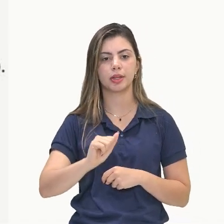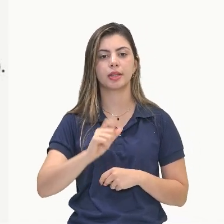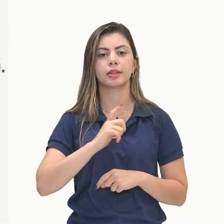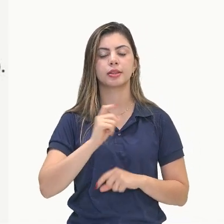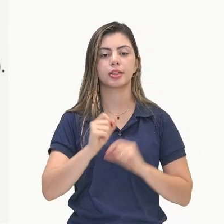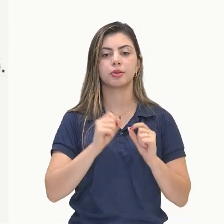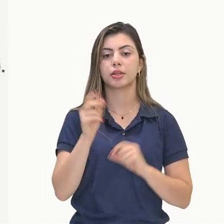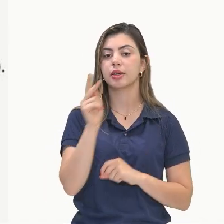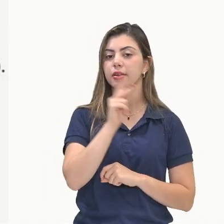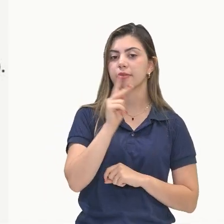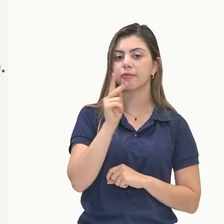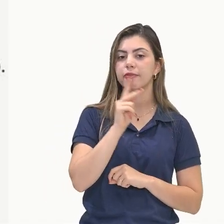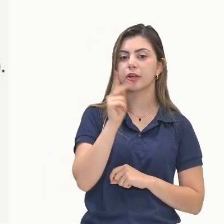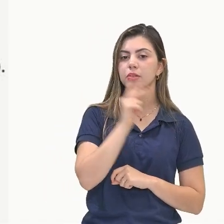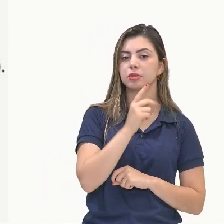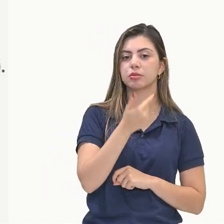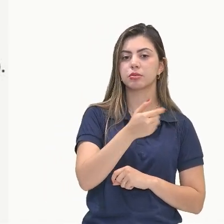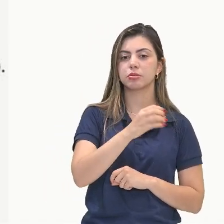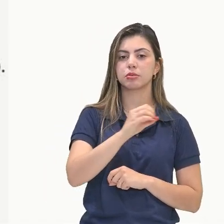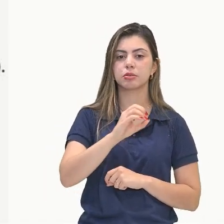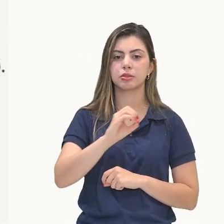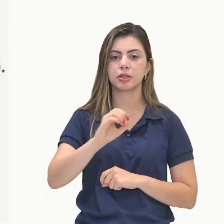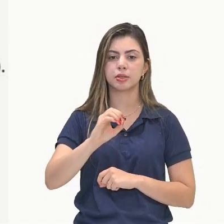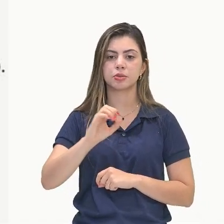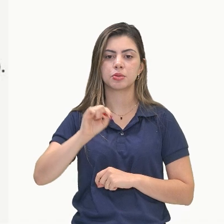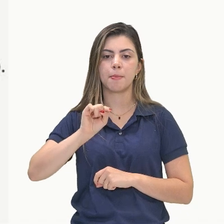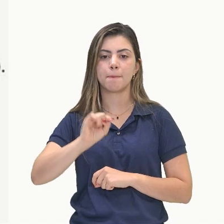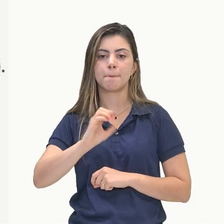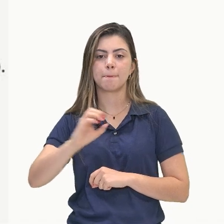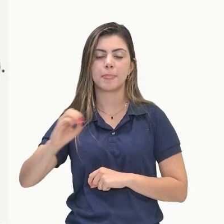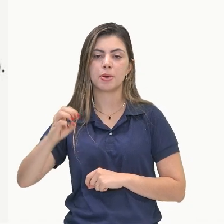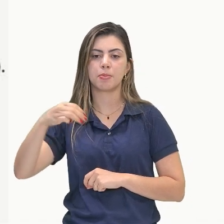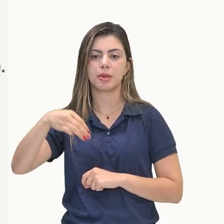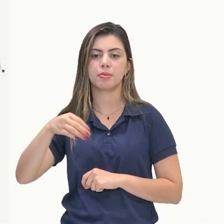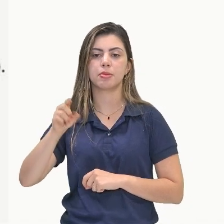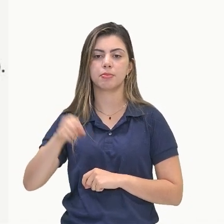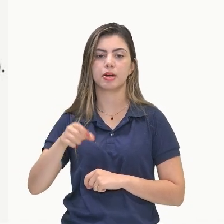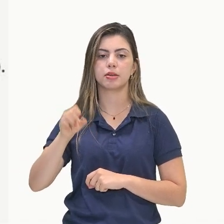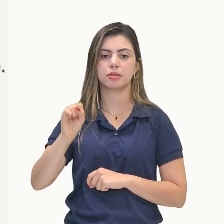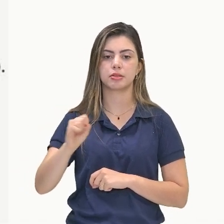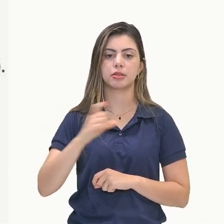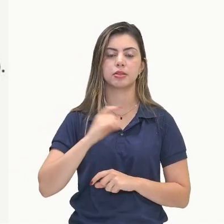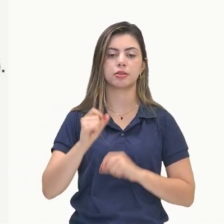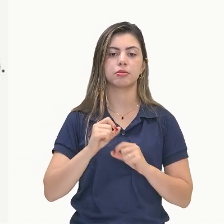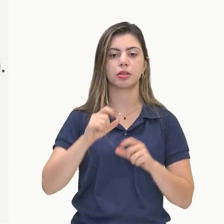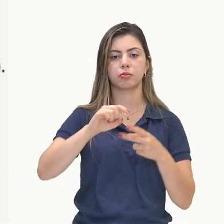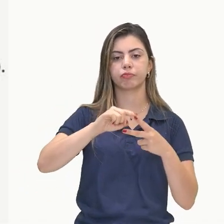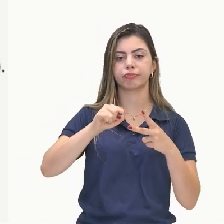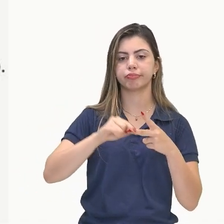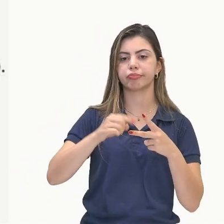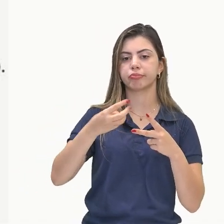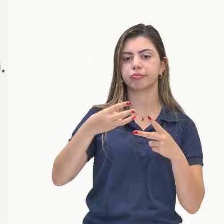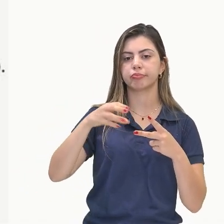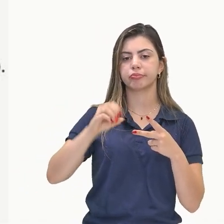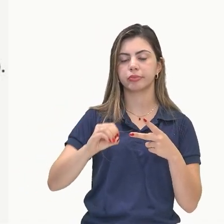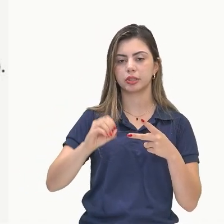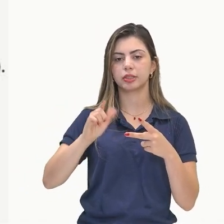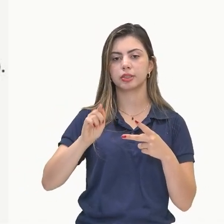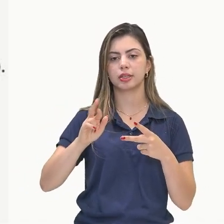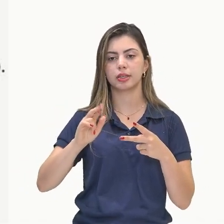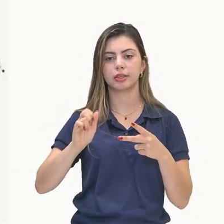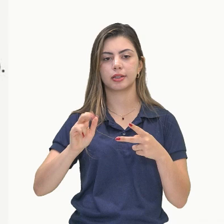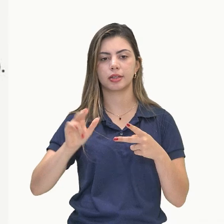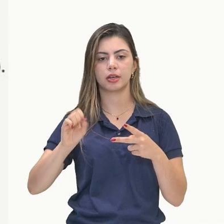200.000 metros por segundo em uma direção que forma um ângulo de 30 graus com a direção do campo magnético. Qual a intensidade da